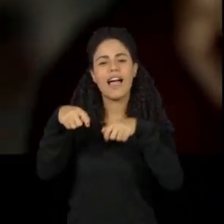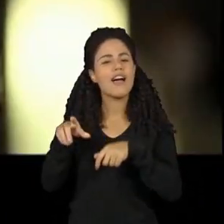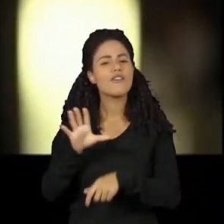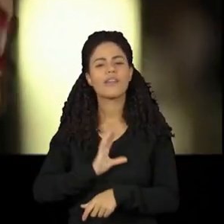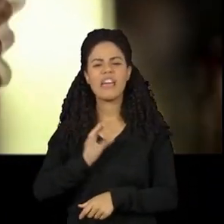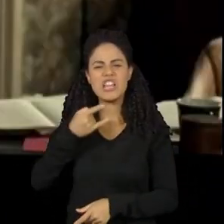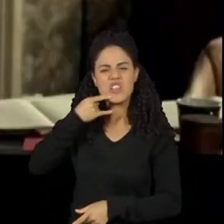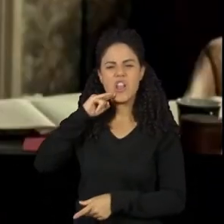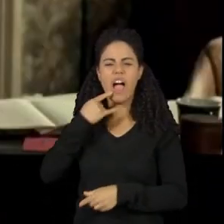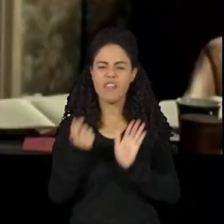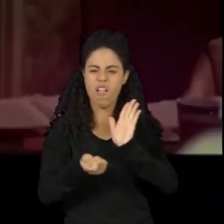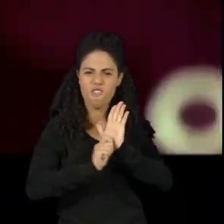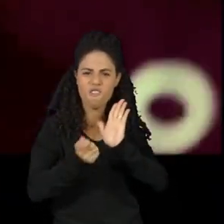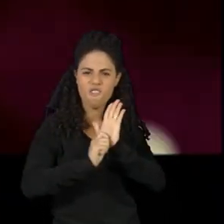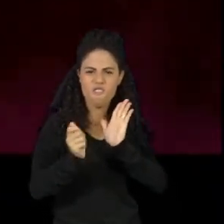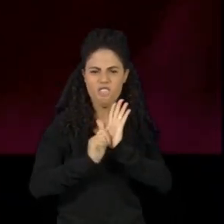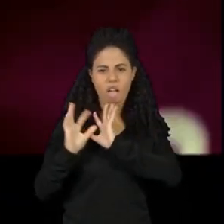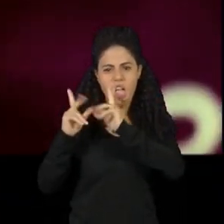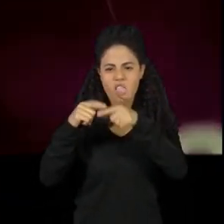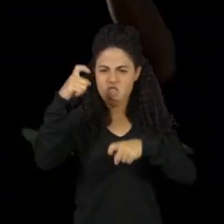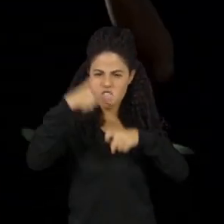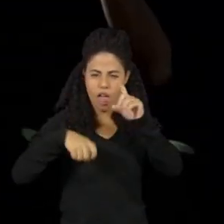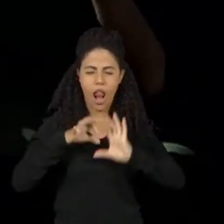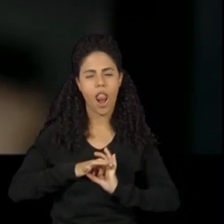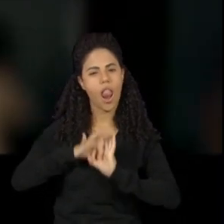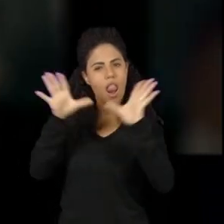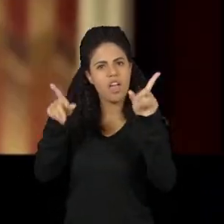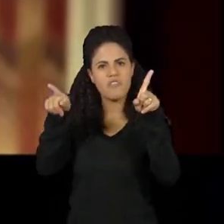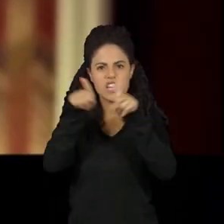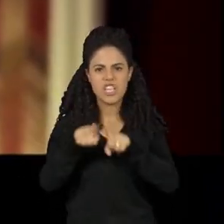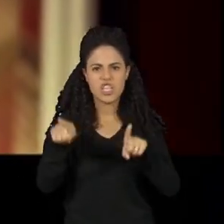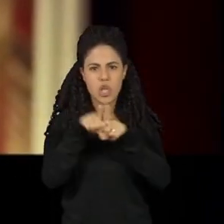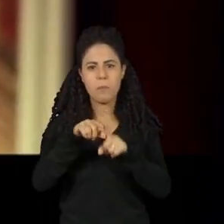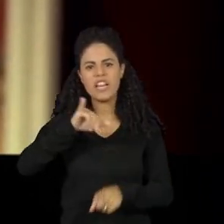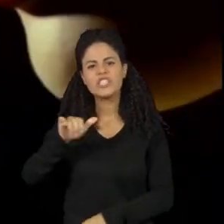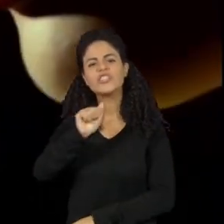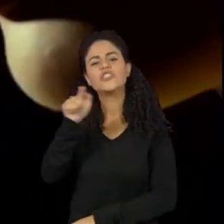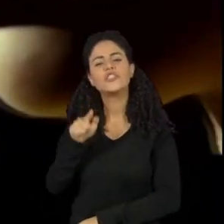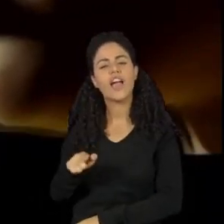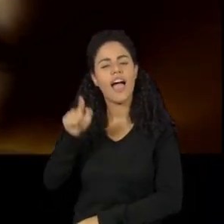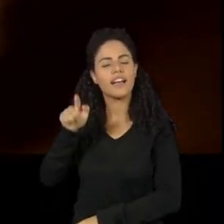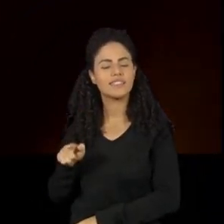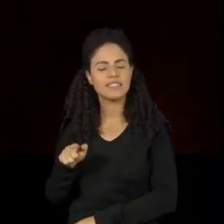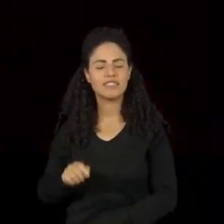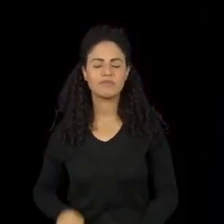álcool, drogas ilícitas, sexo livre e muito jazz.